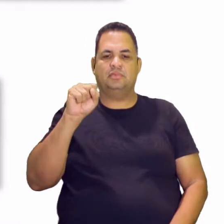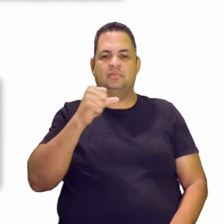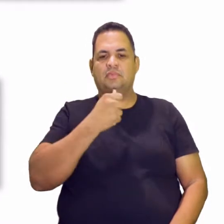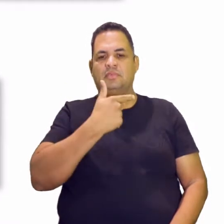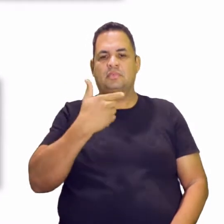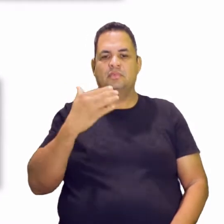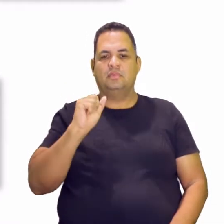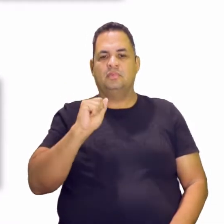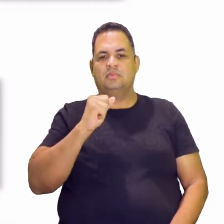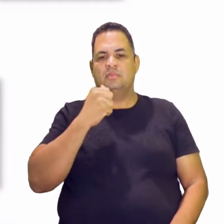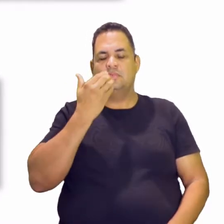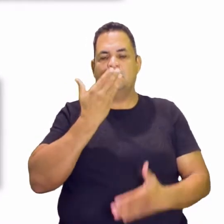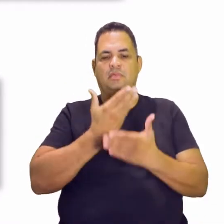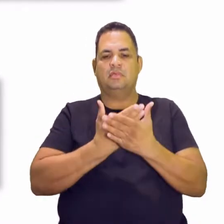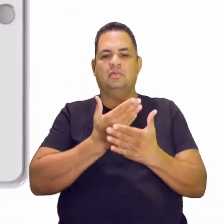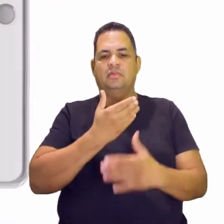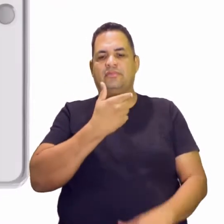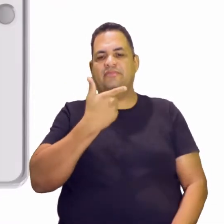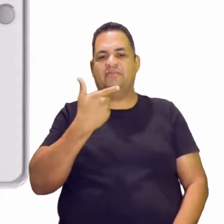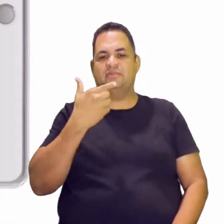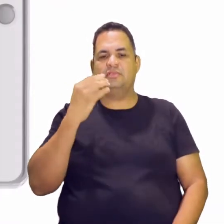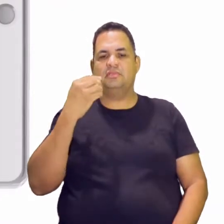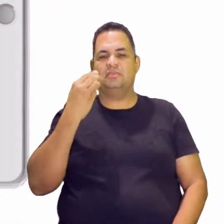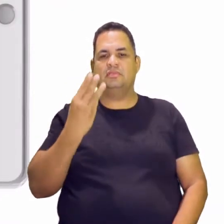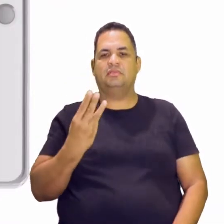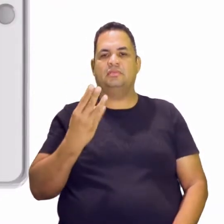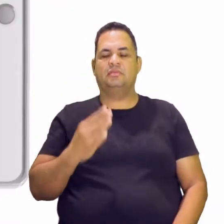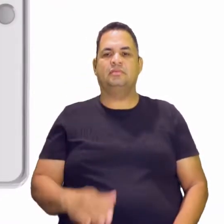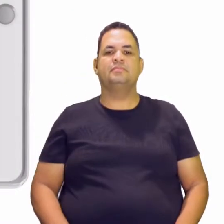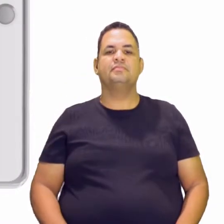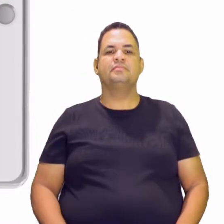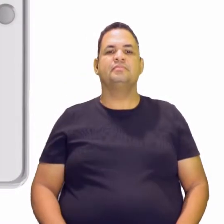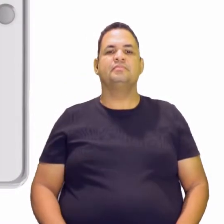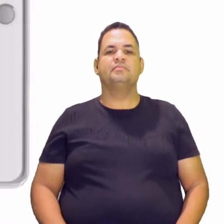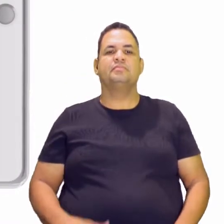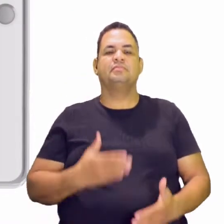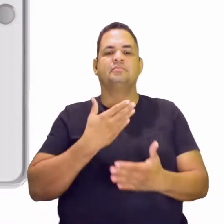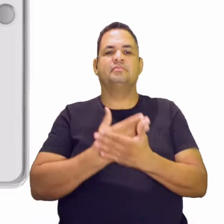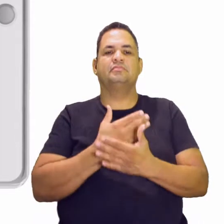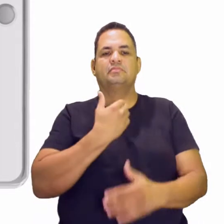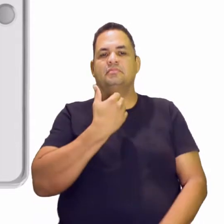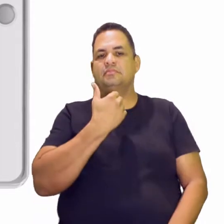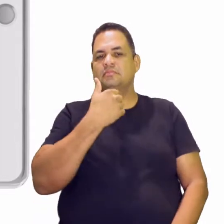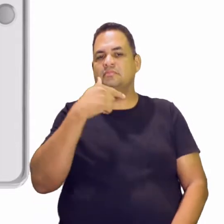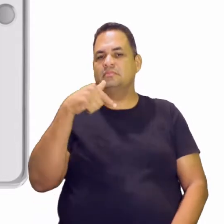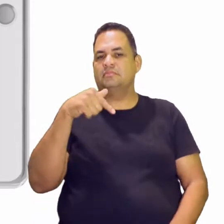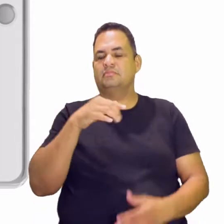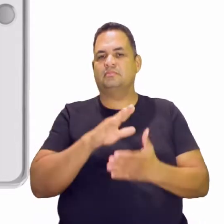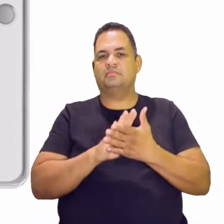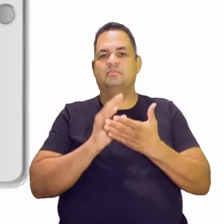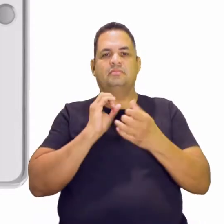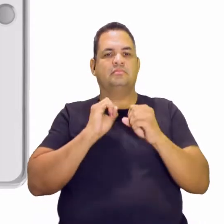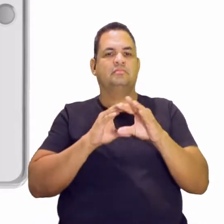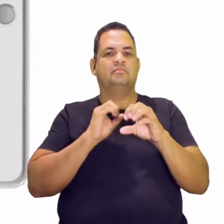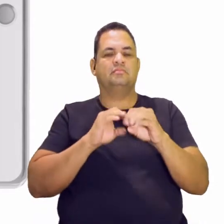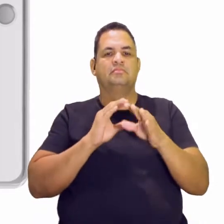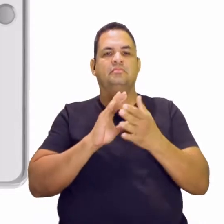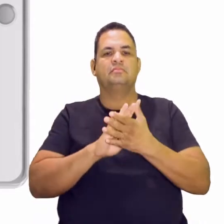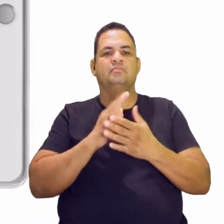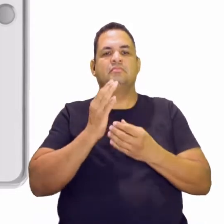20 e aula 23. Então, queridos, na aula 17, fizemos abordagem sobre a arte